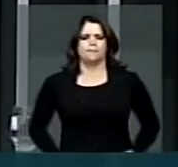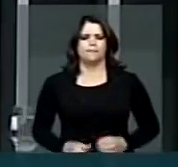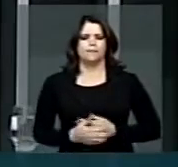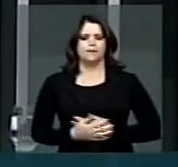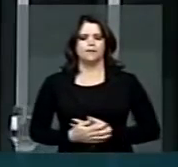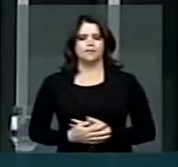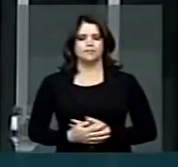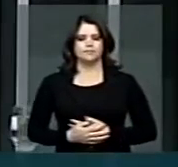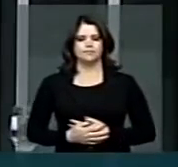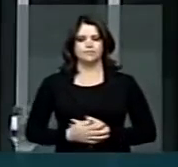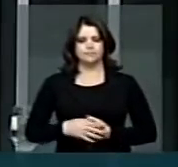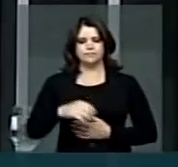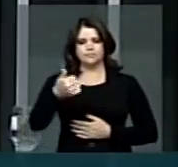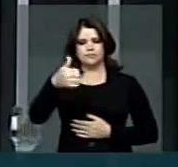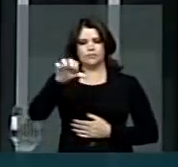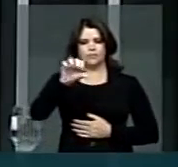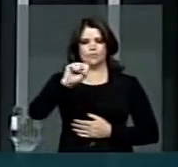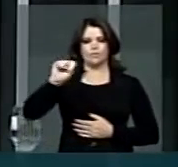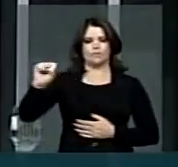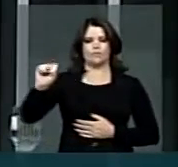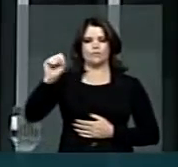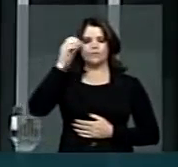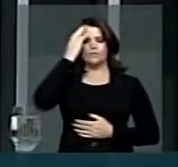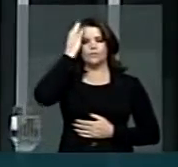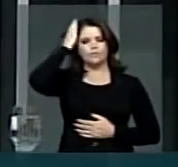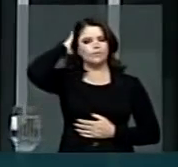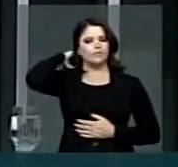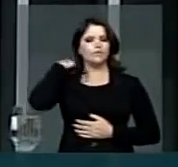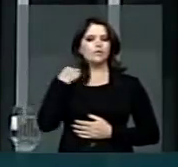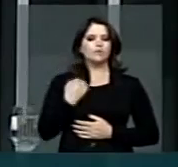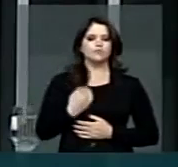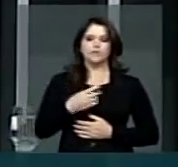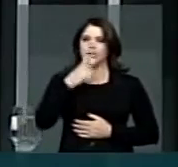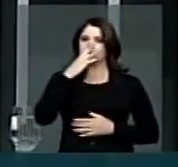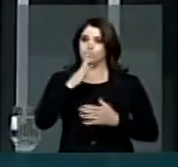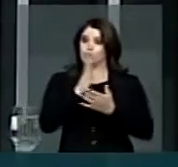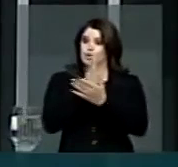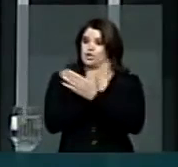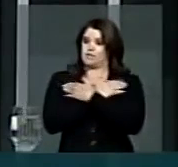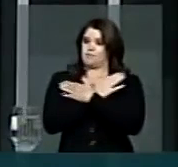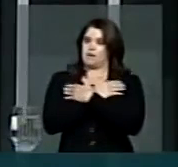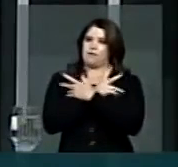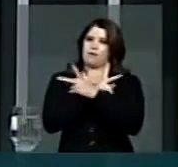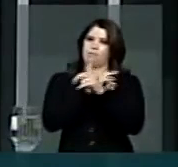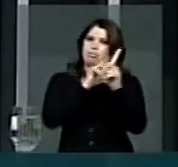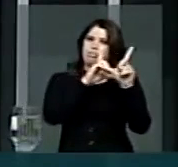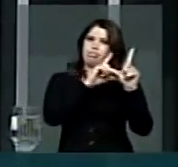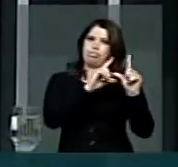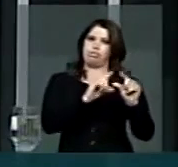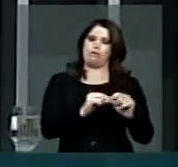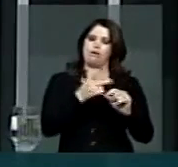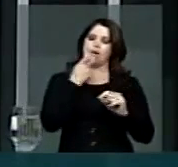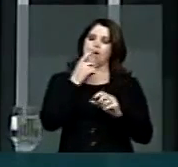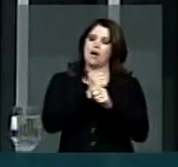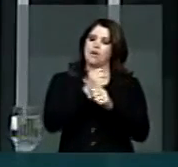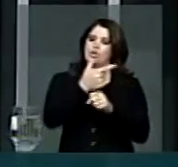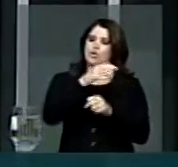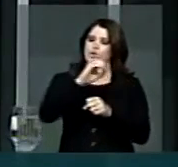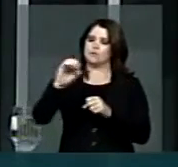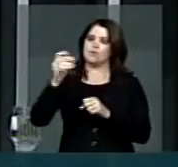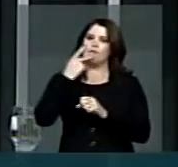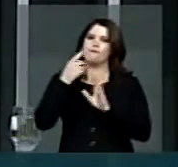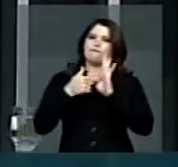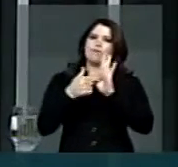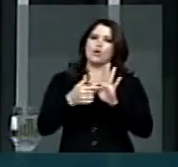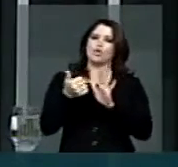Desde 1988 que o desemprego vem caindo. Em 2000 apontávamos um desemprego da ordem